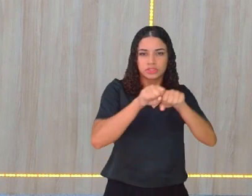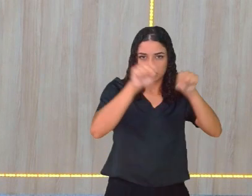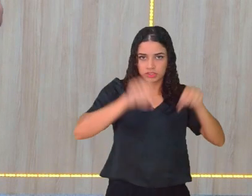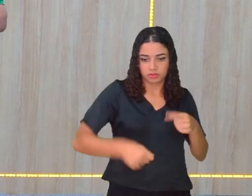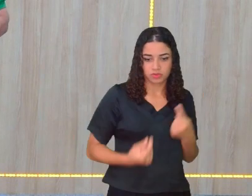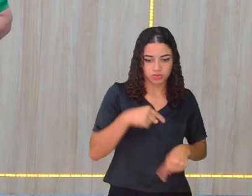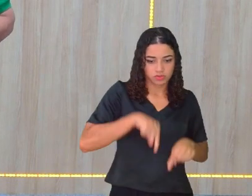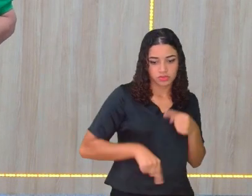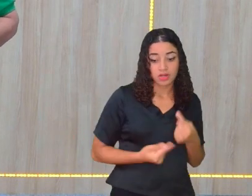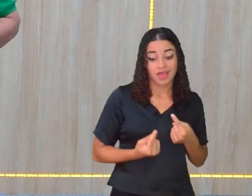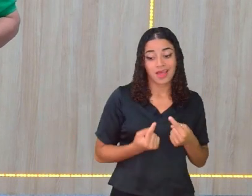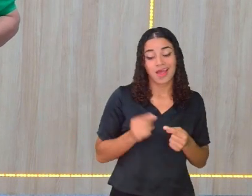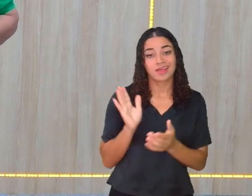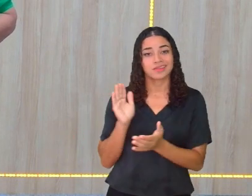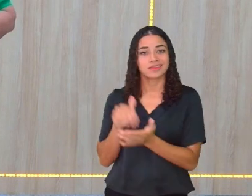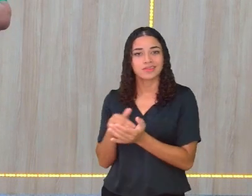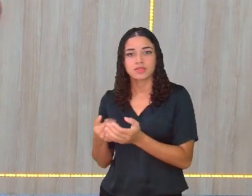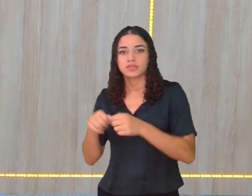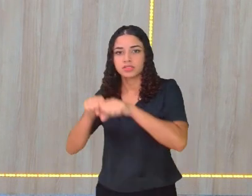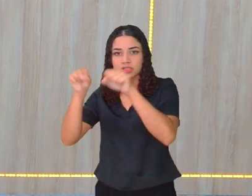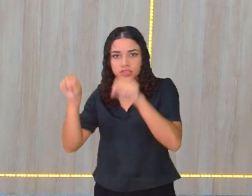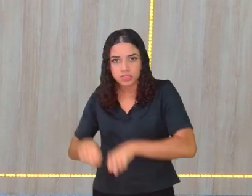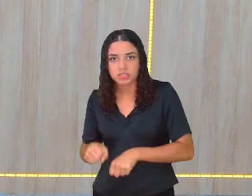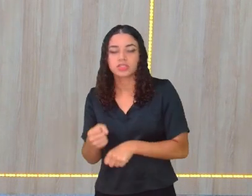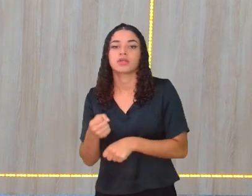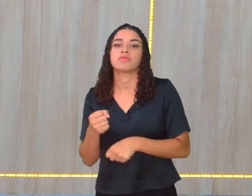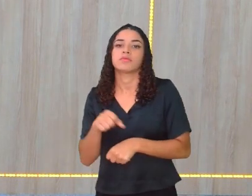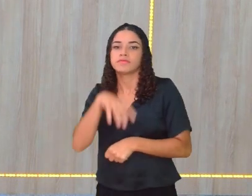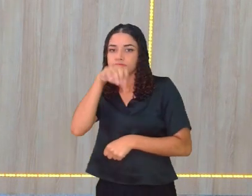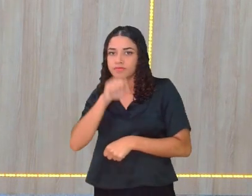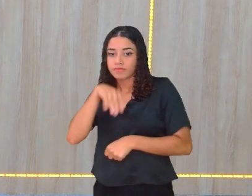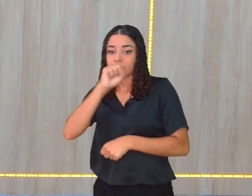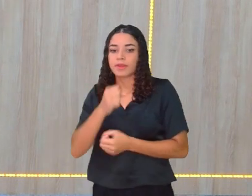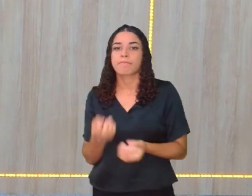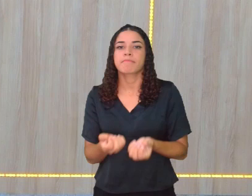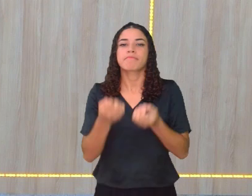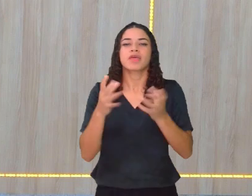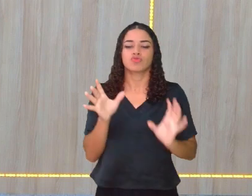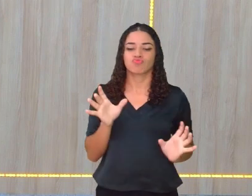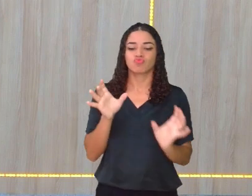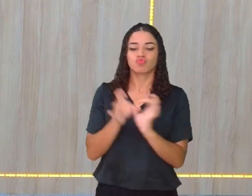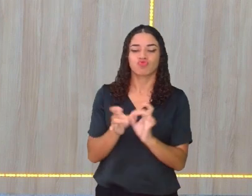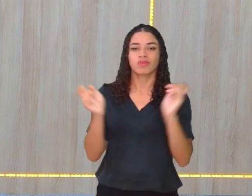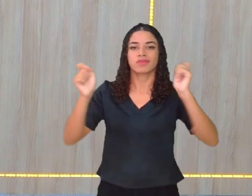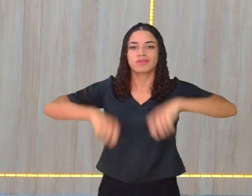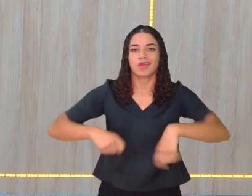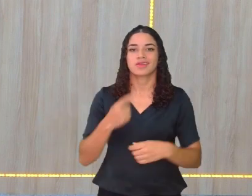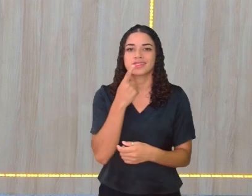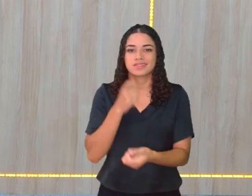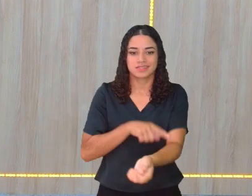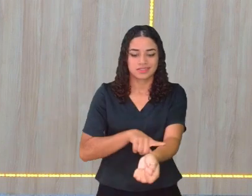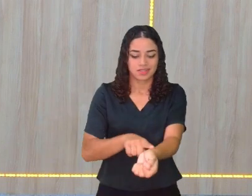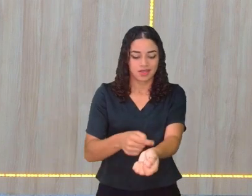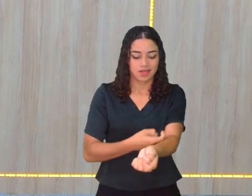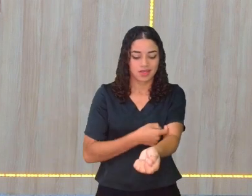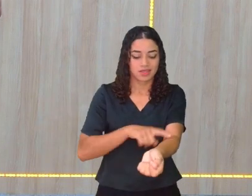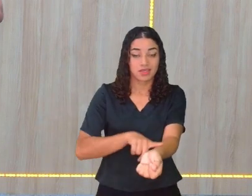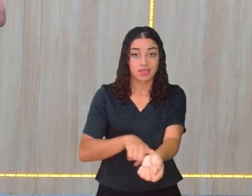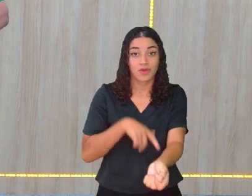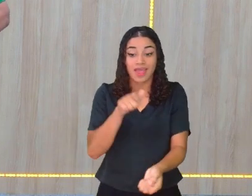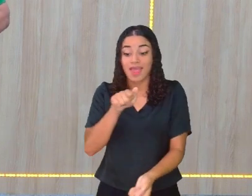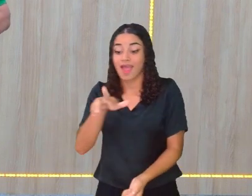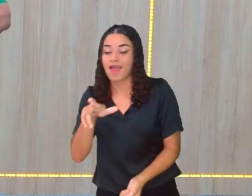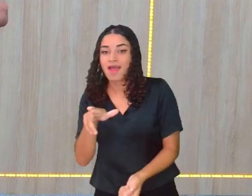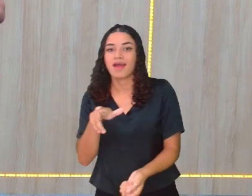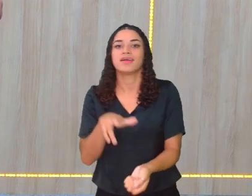e levar até o nosso sangue o oxigênio, aquele ar, foi absorvido pelas nossas narinas, mas lá